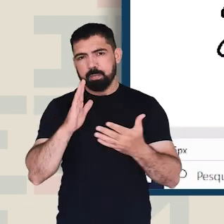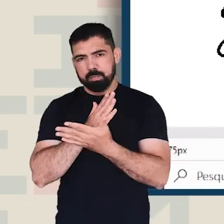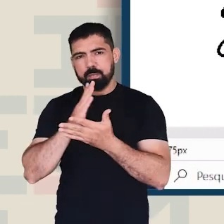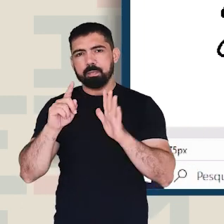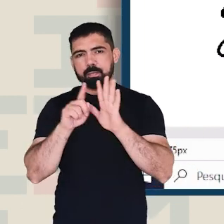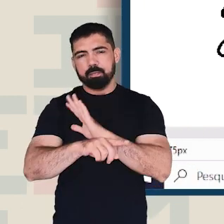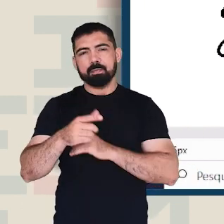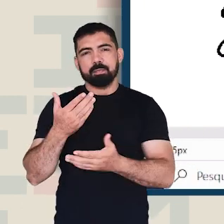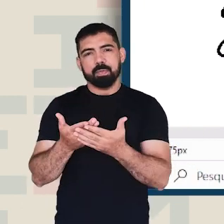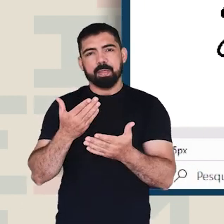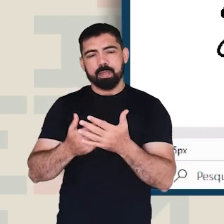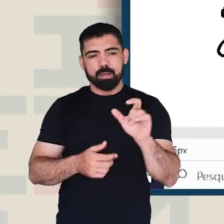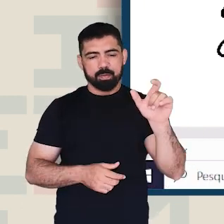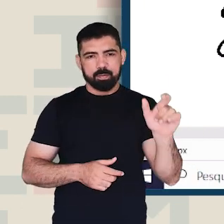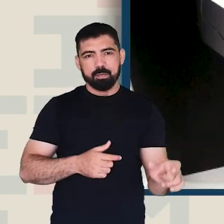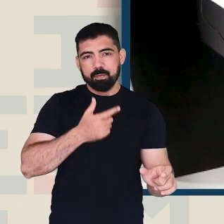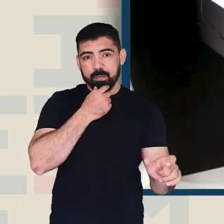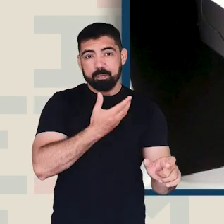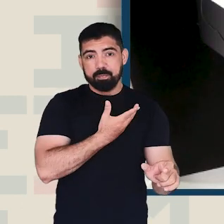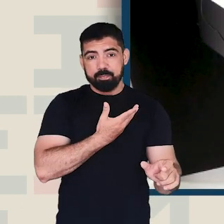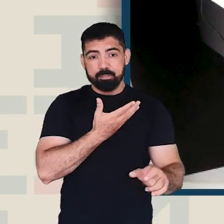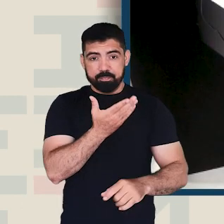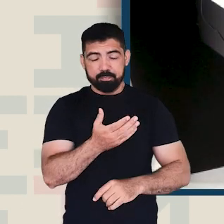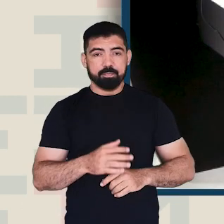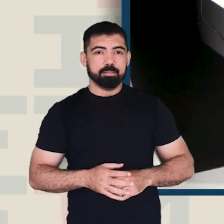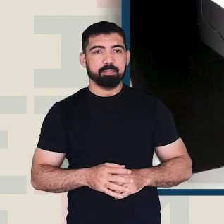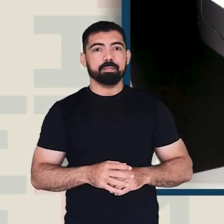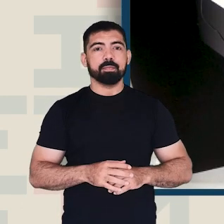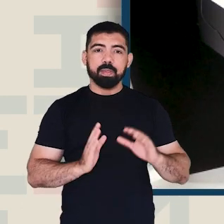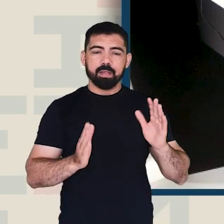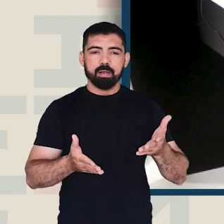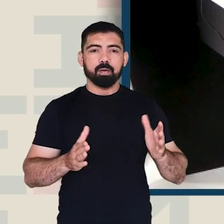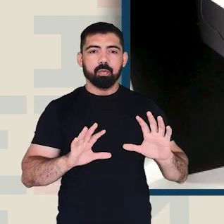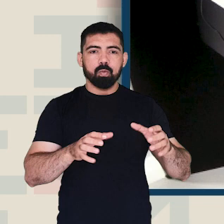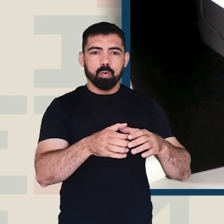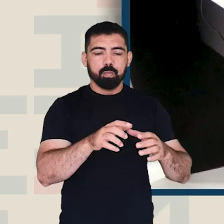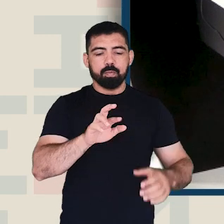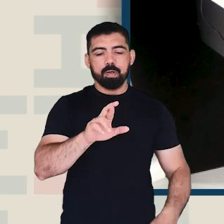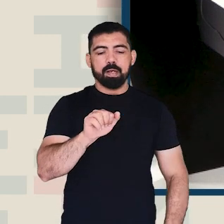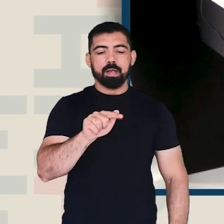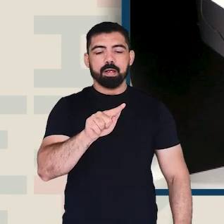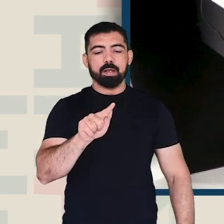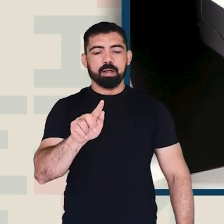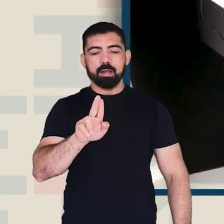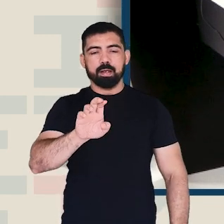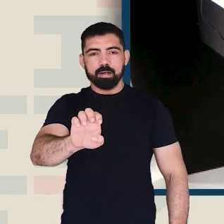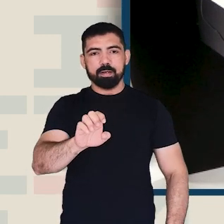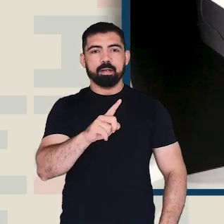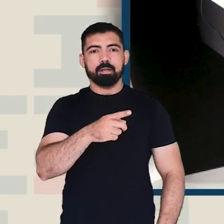para um colega, um aluno que tocava no banda de reggae, ele começou a falar os nomes